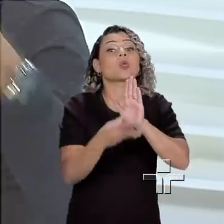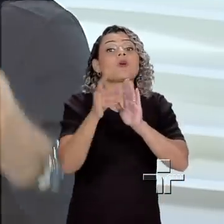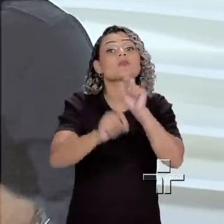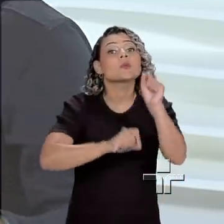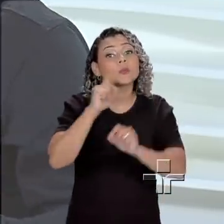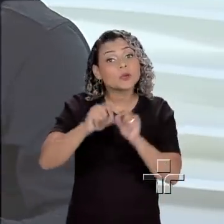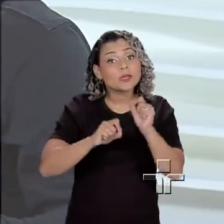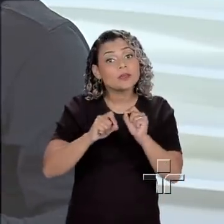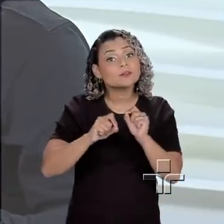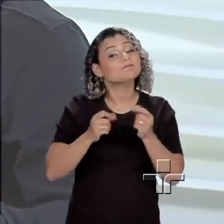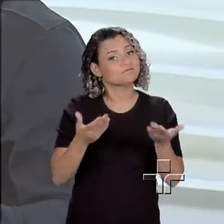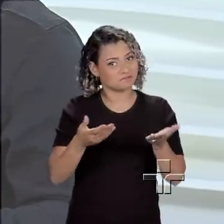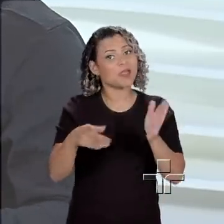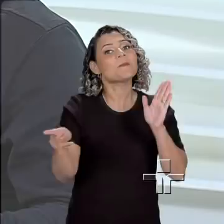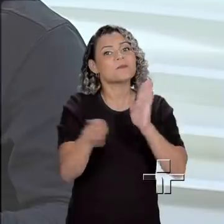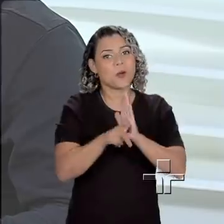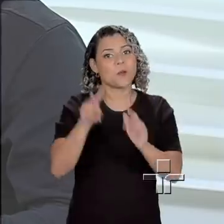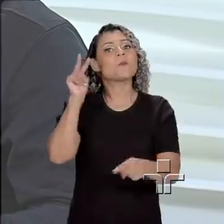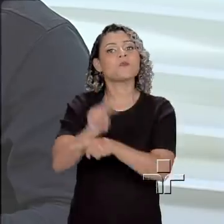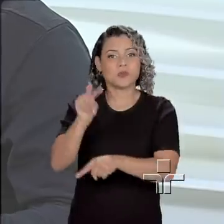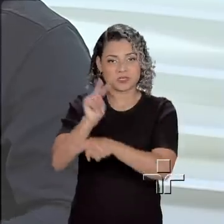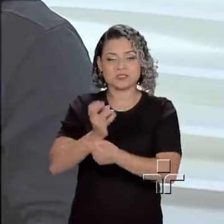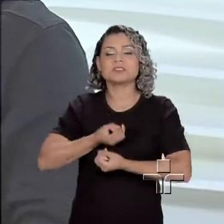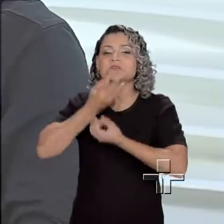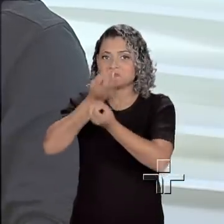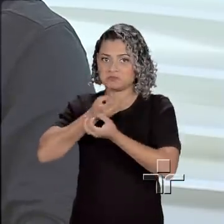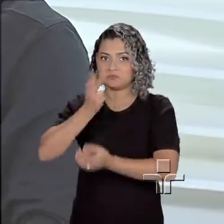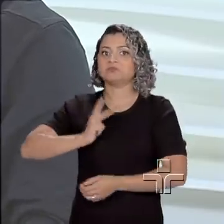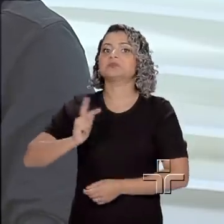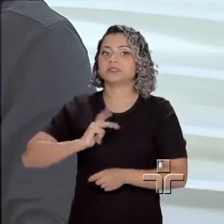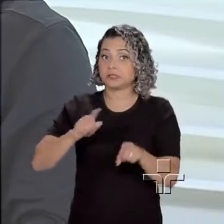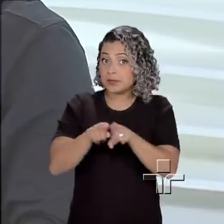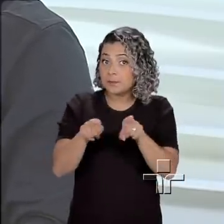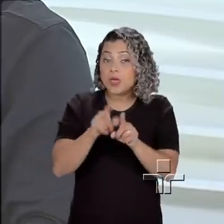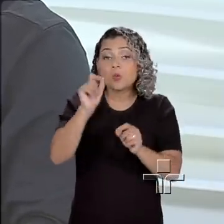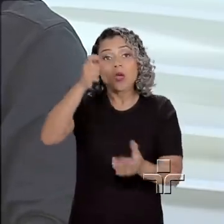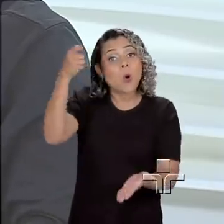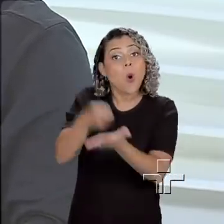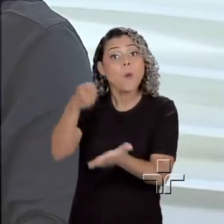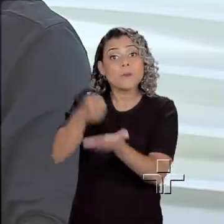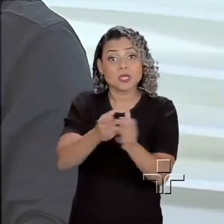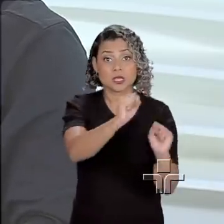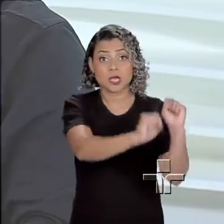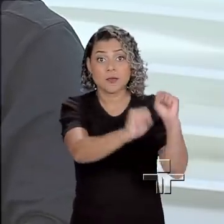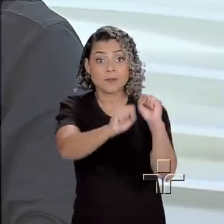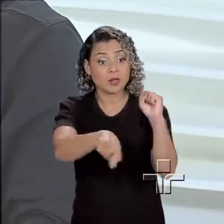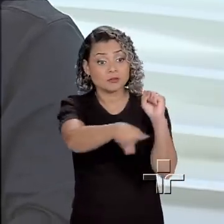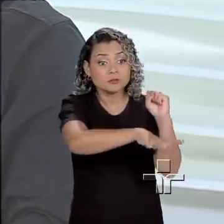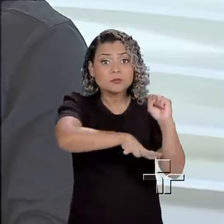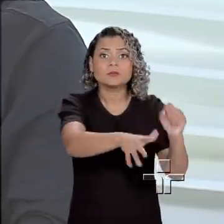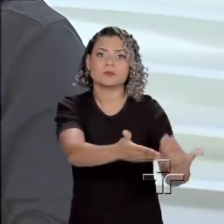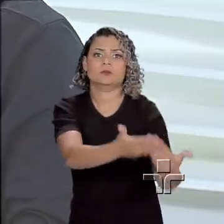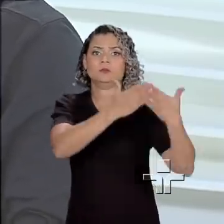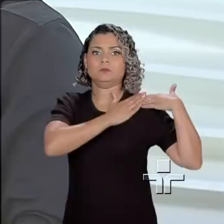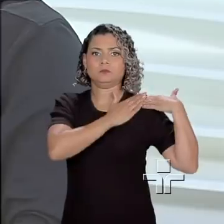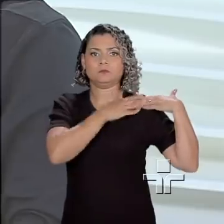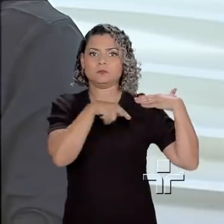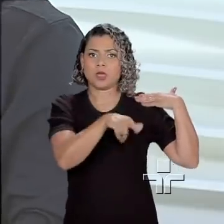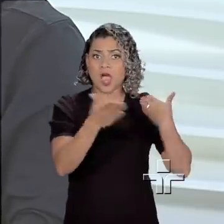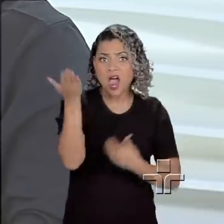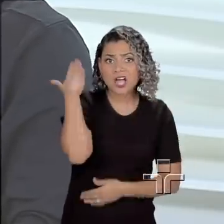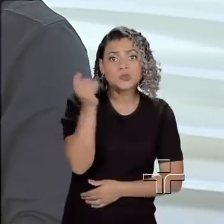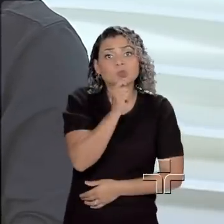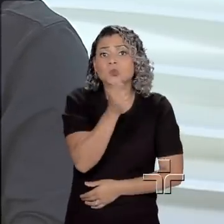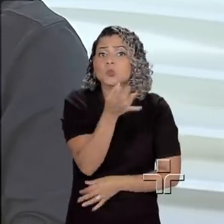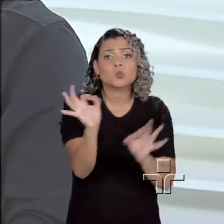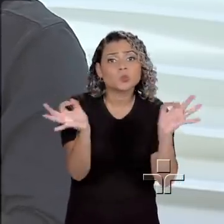um regulamento geral de proteção de dados pessoais, que obriga as empresas a terem responsabilidades que elas não tinham